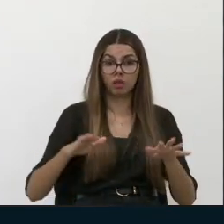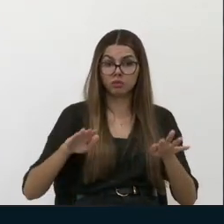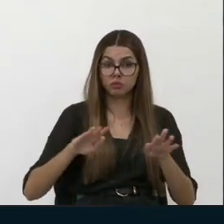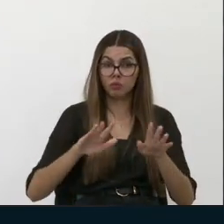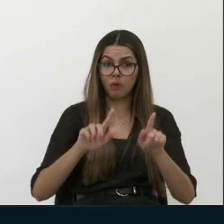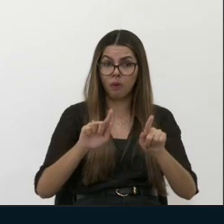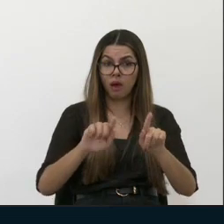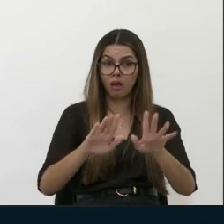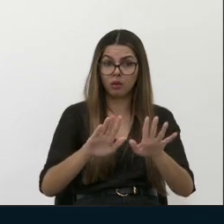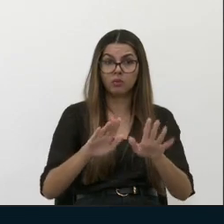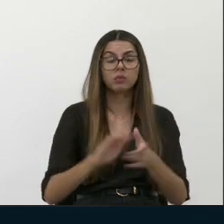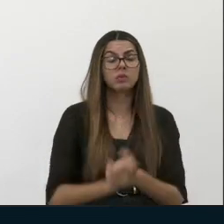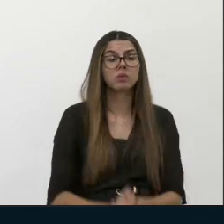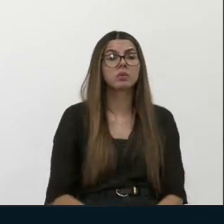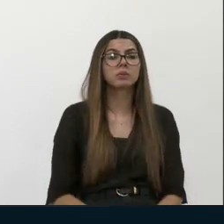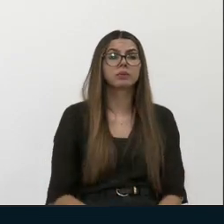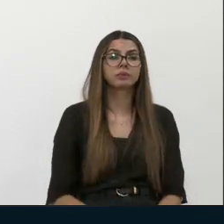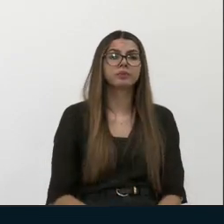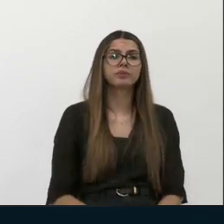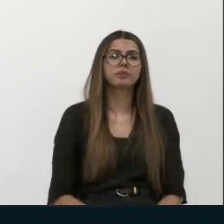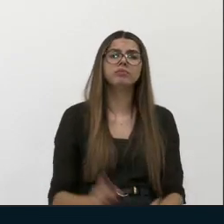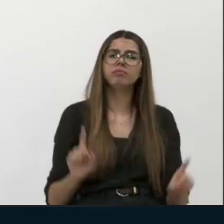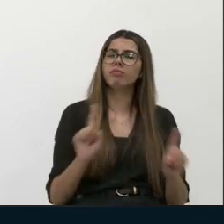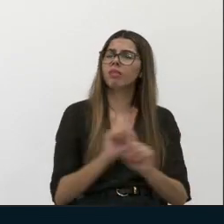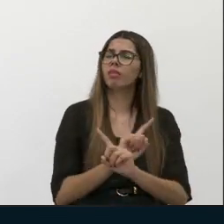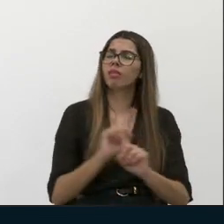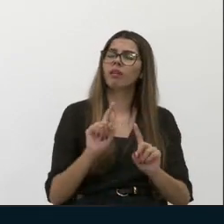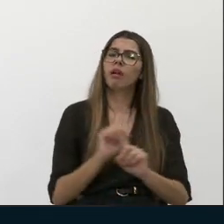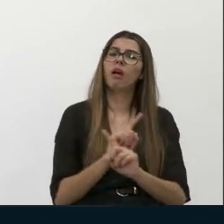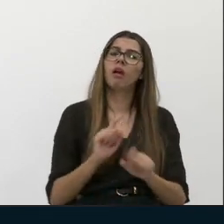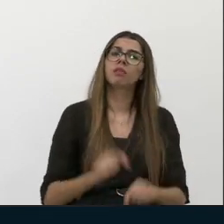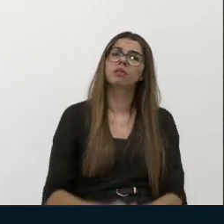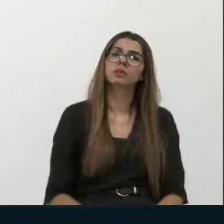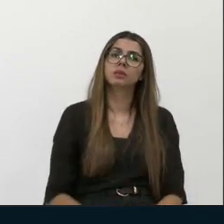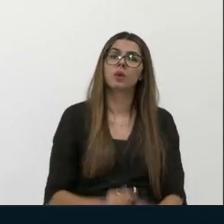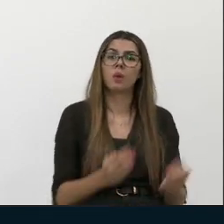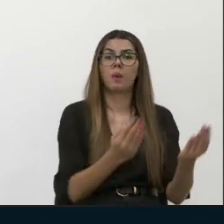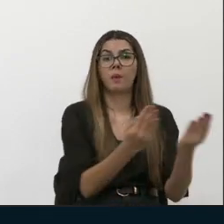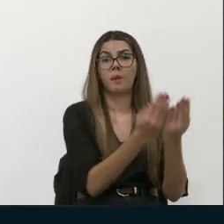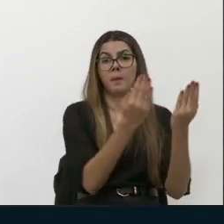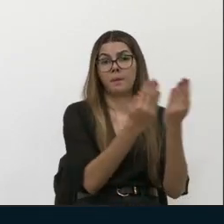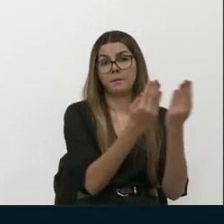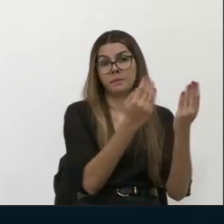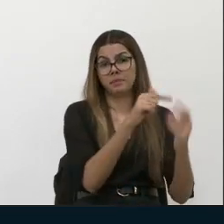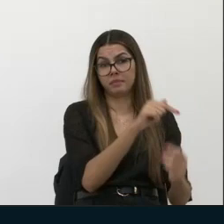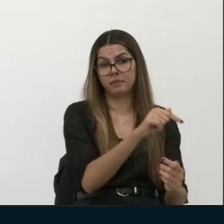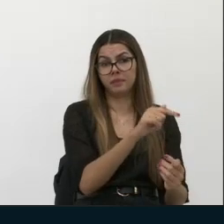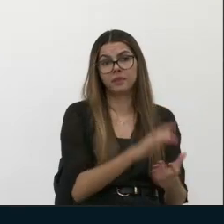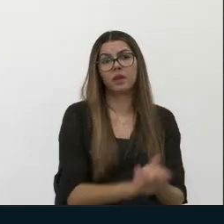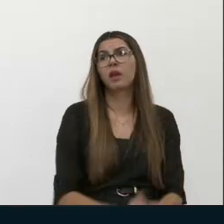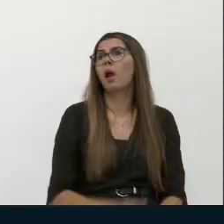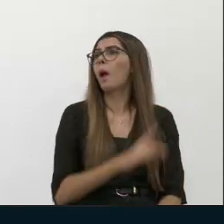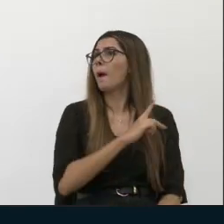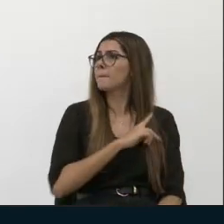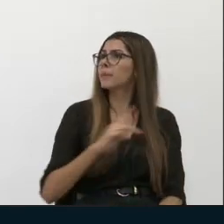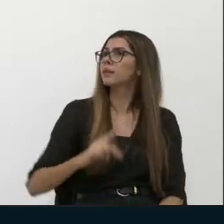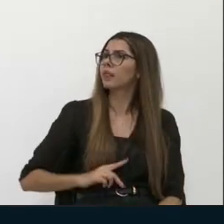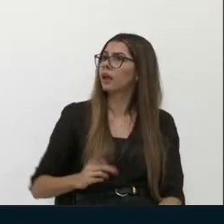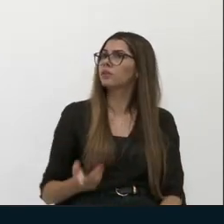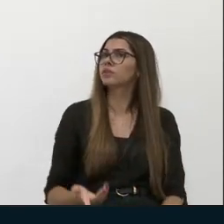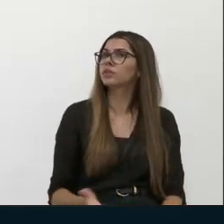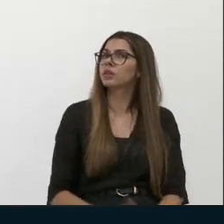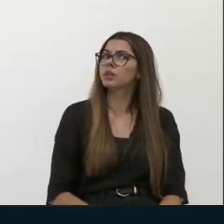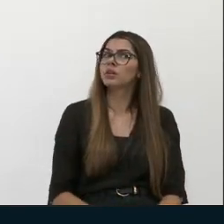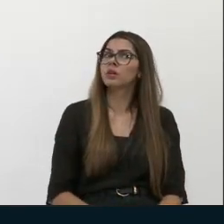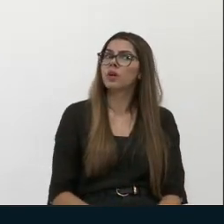E, não, pode ir. Olha o trevo de bom sucesso. Ô, presidente, olha,